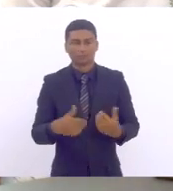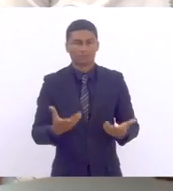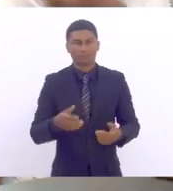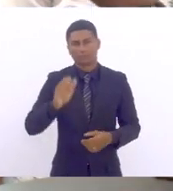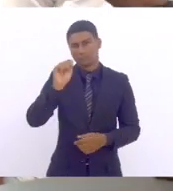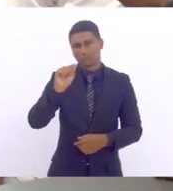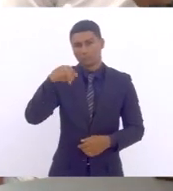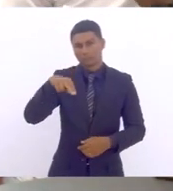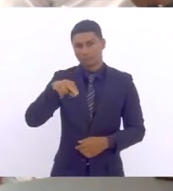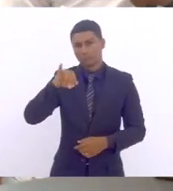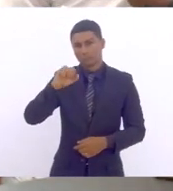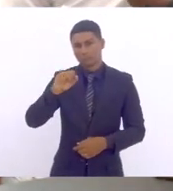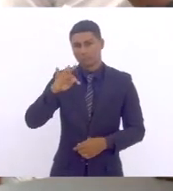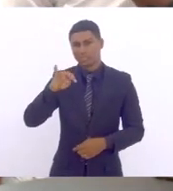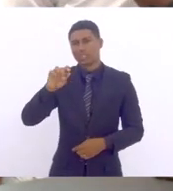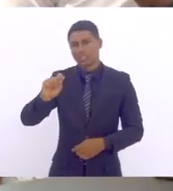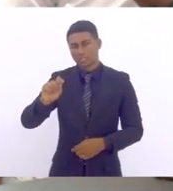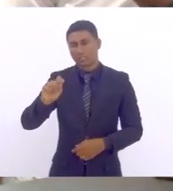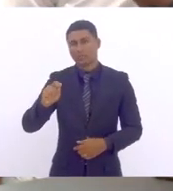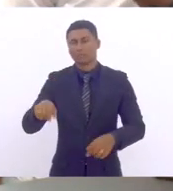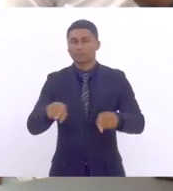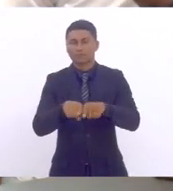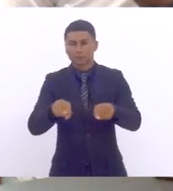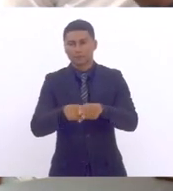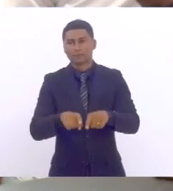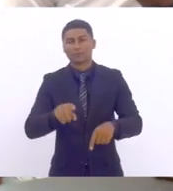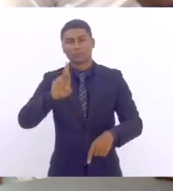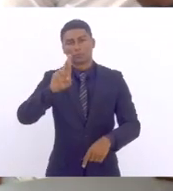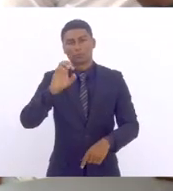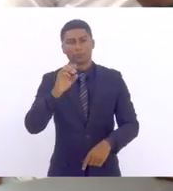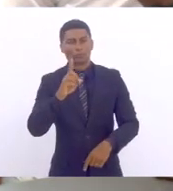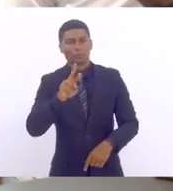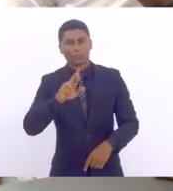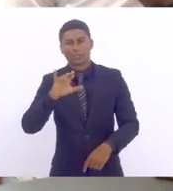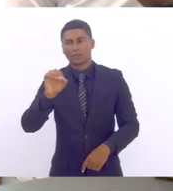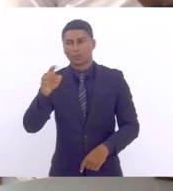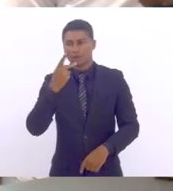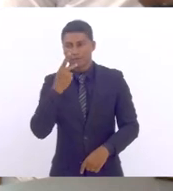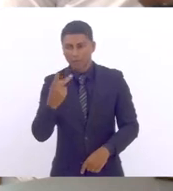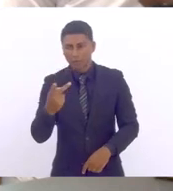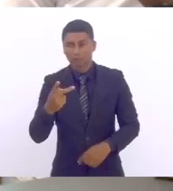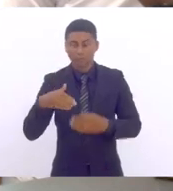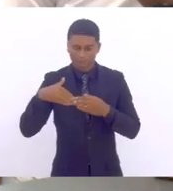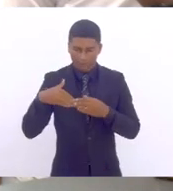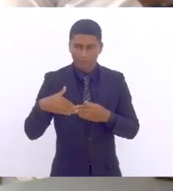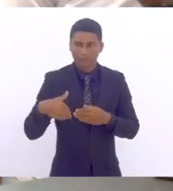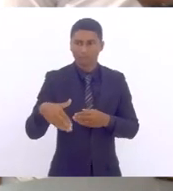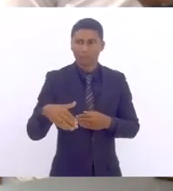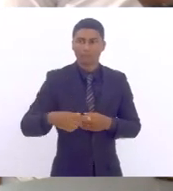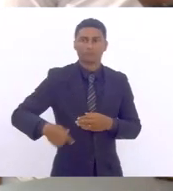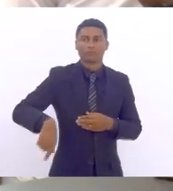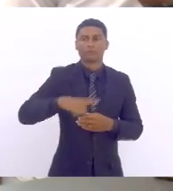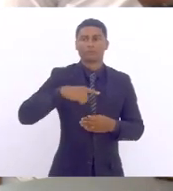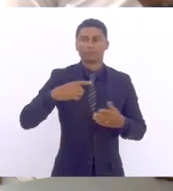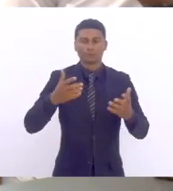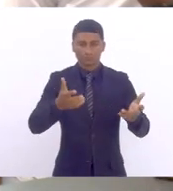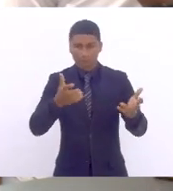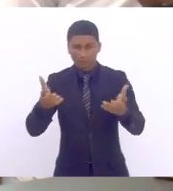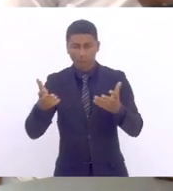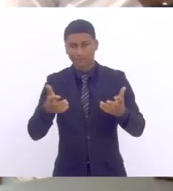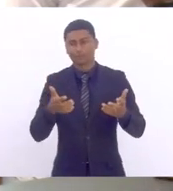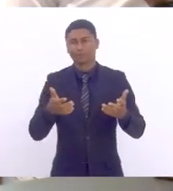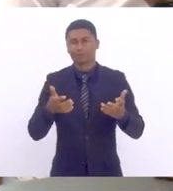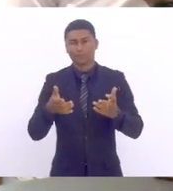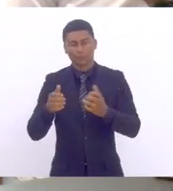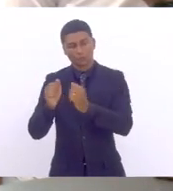mas, até como o promotor Rodrigo falou, daqui para frente o que a gente quer construir em conjunto para